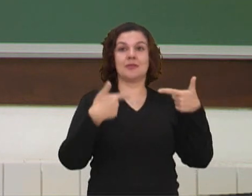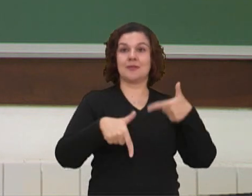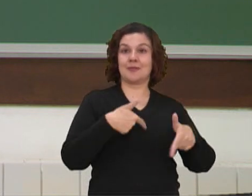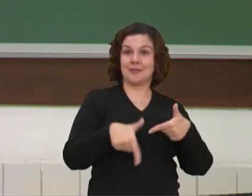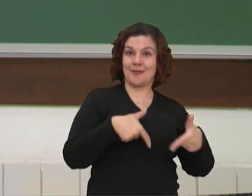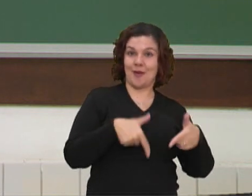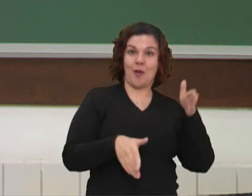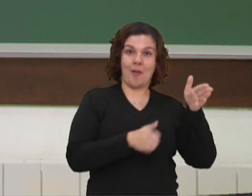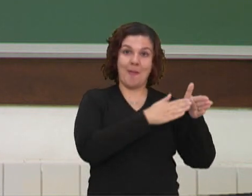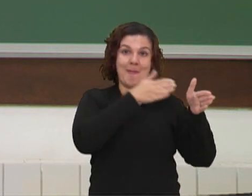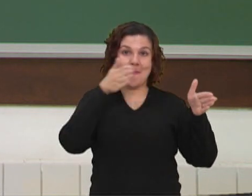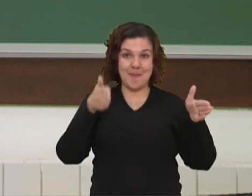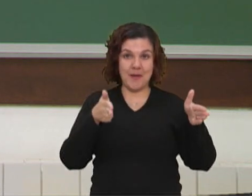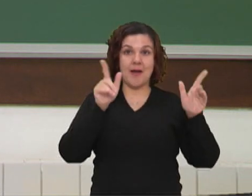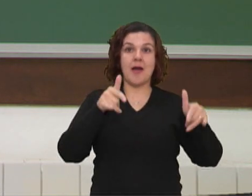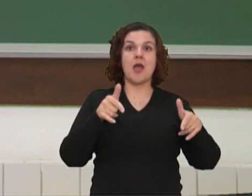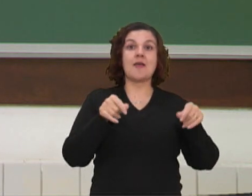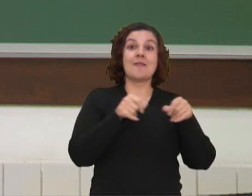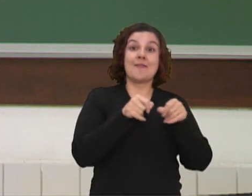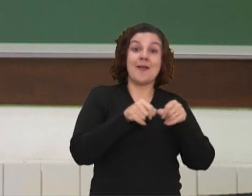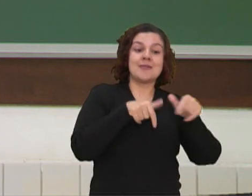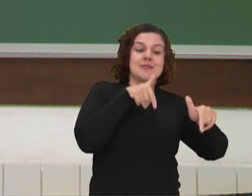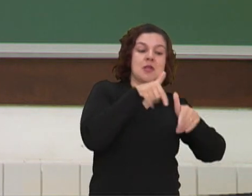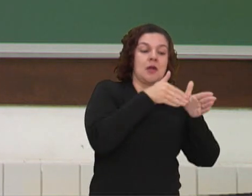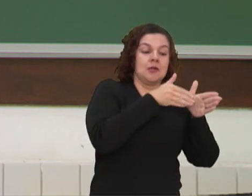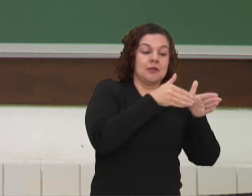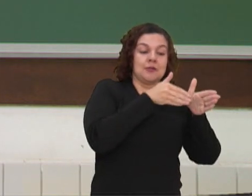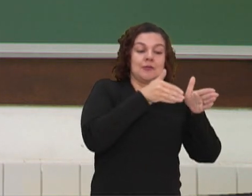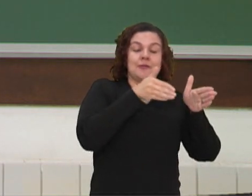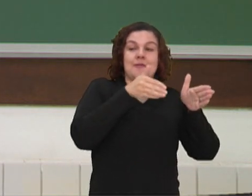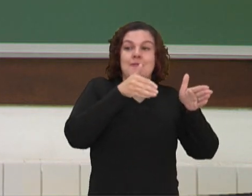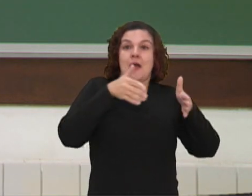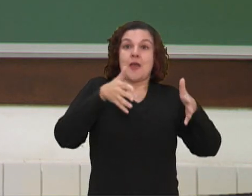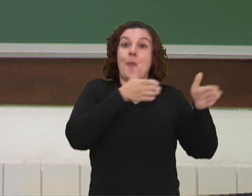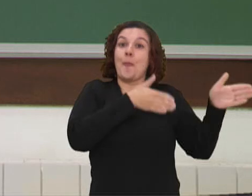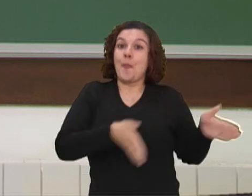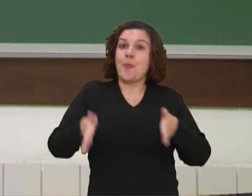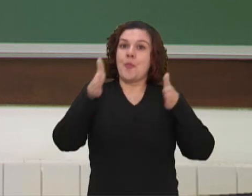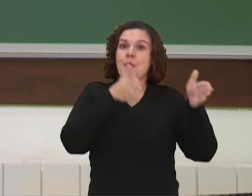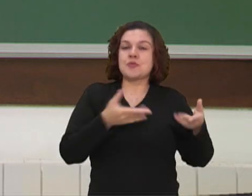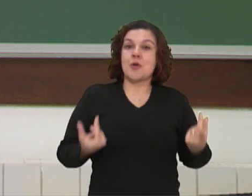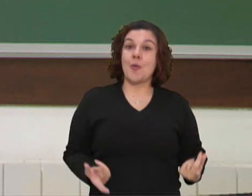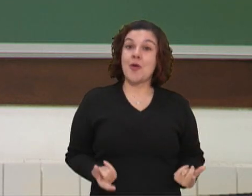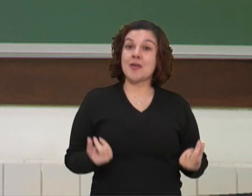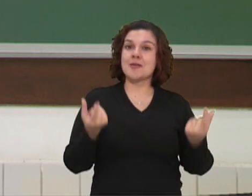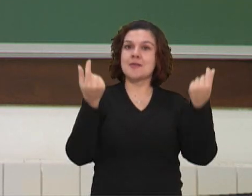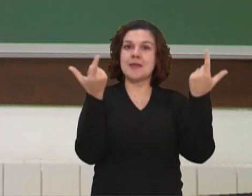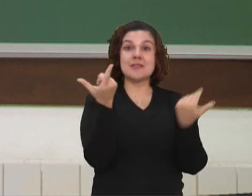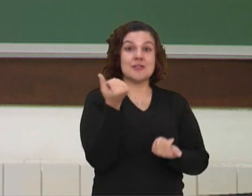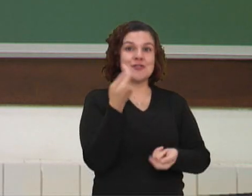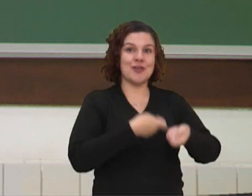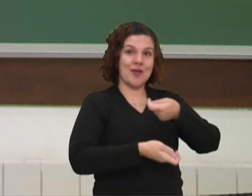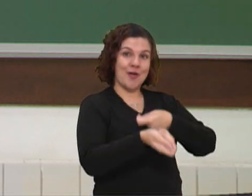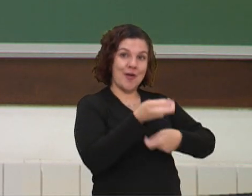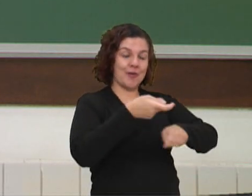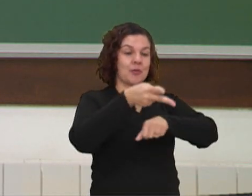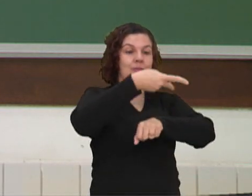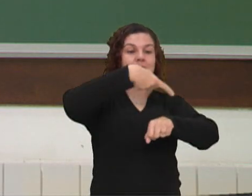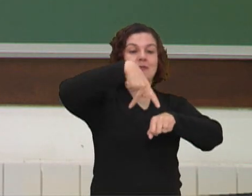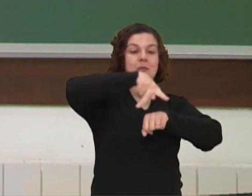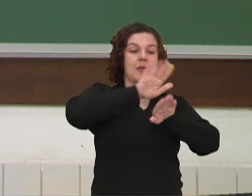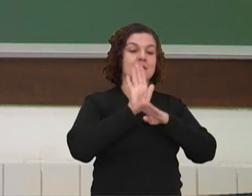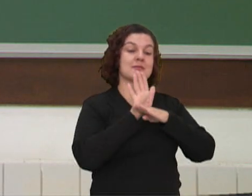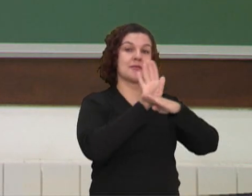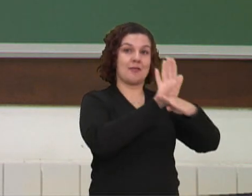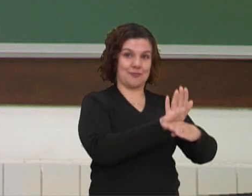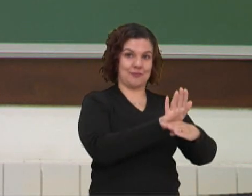que desenvolvem atividades que geram ou que produzem riquezas para o país. Então, este